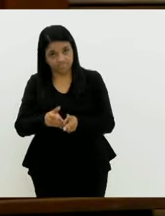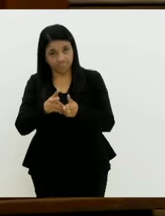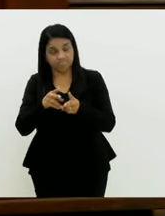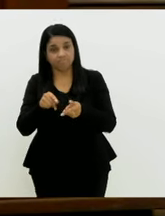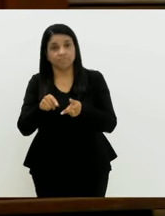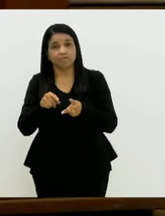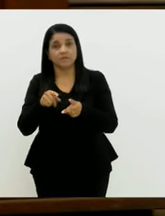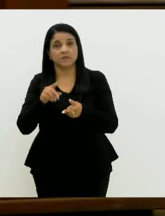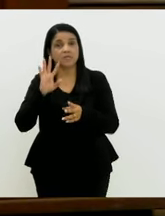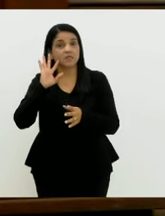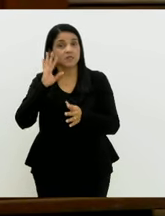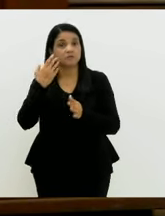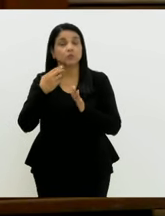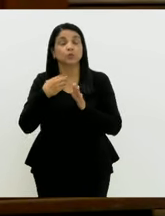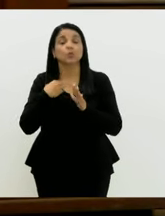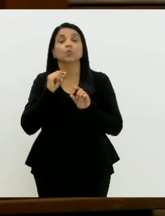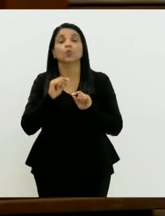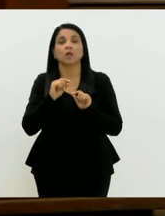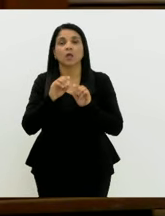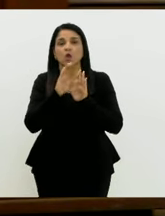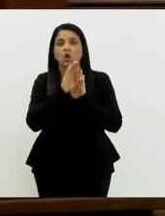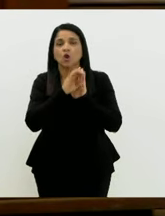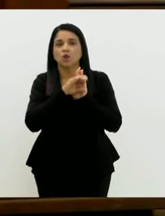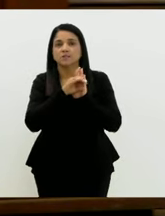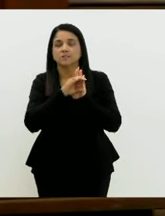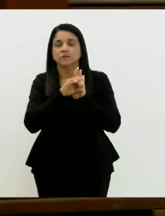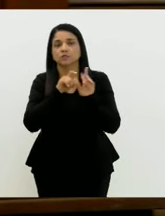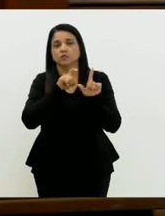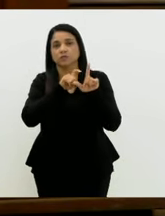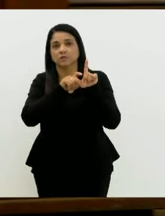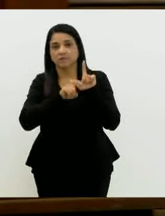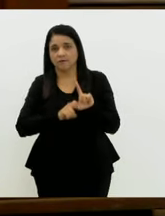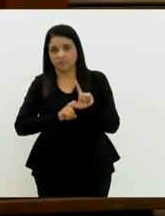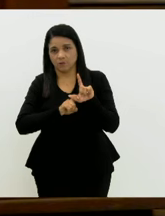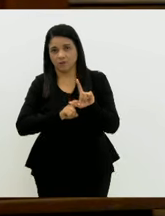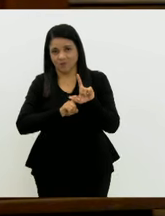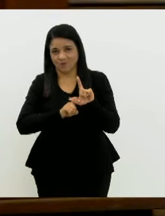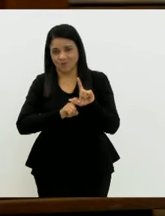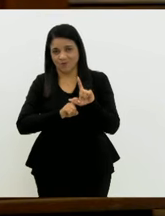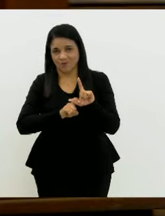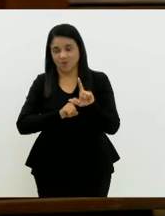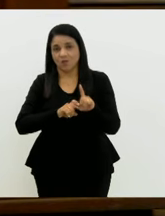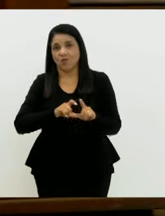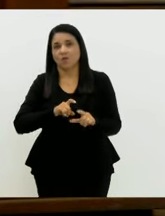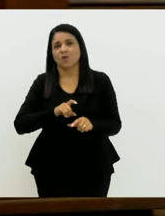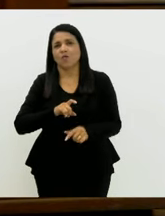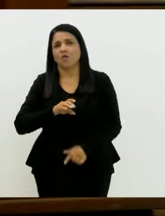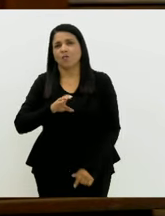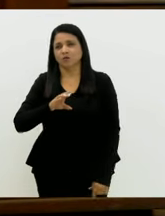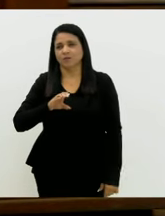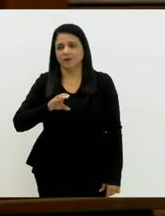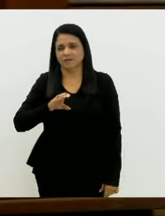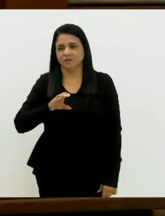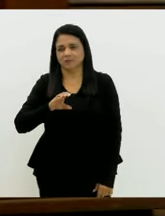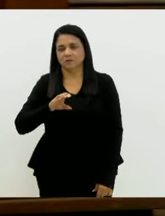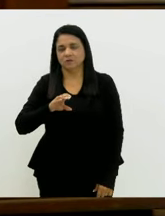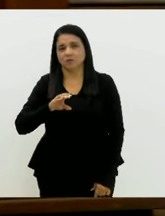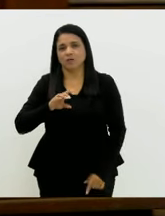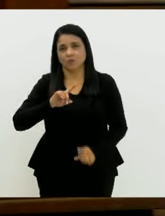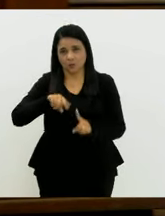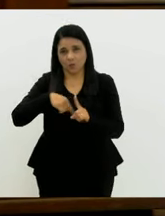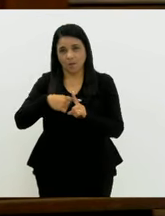definindo o conceito de devedor quanto mais. Isto é, aquele que usa o